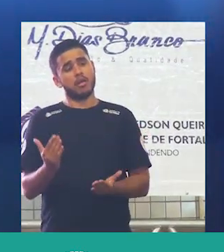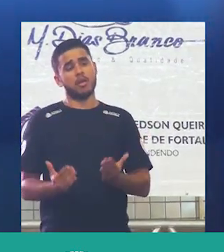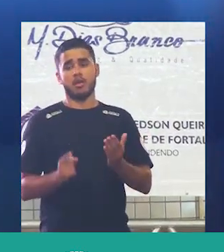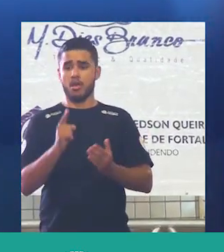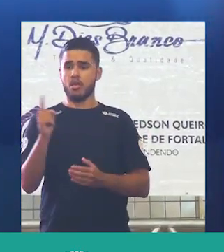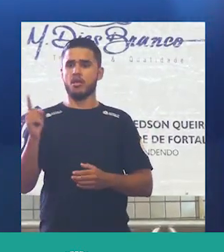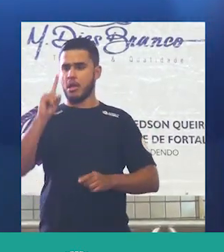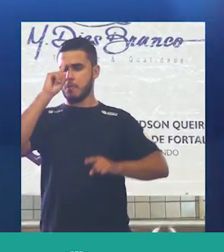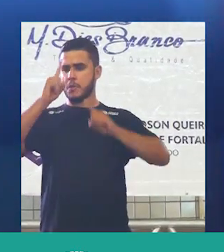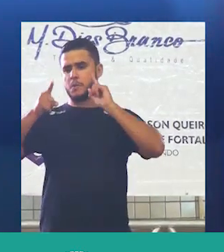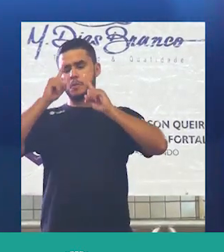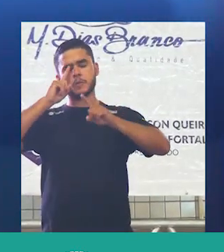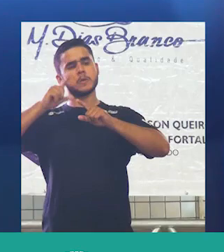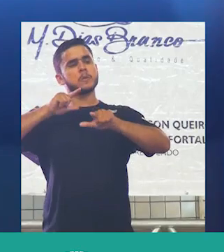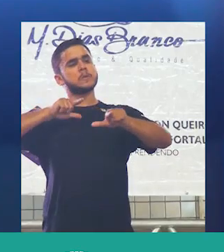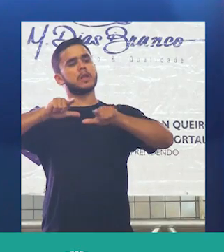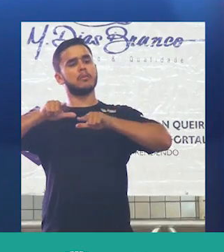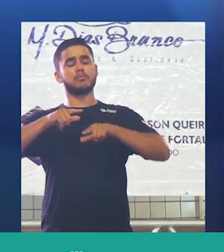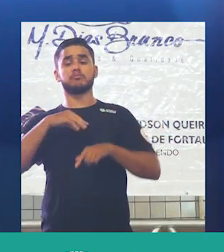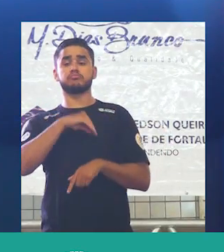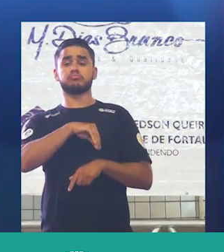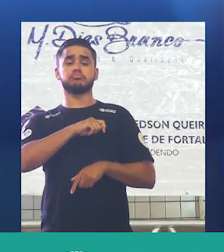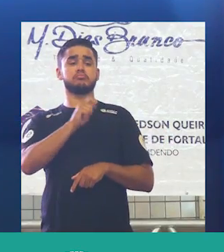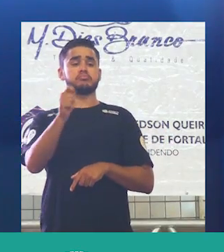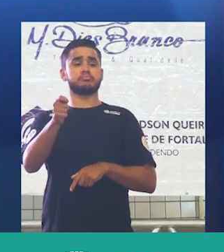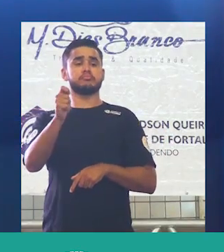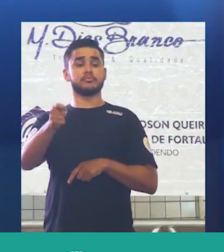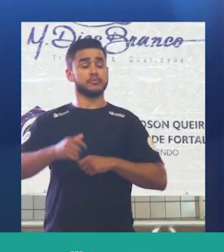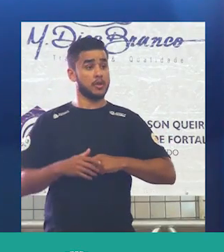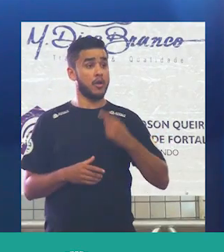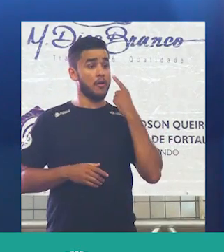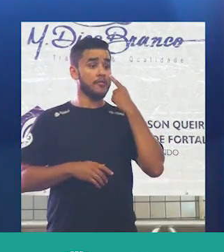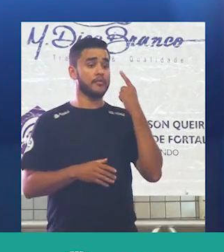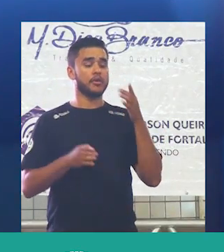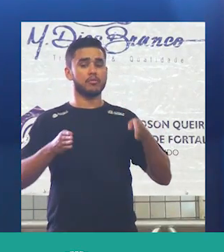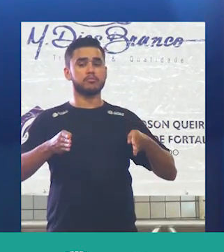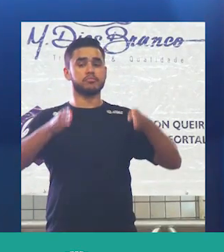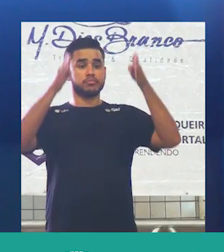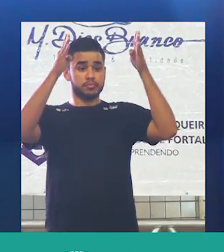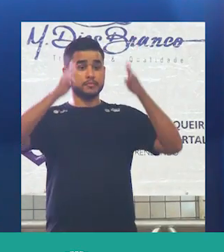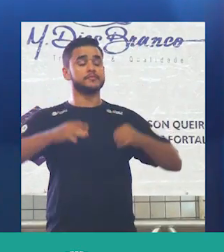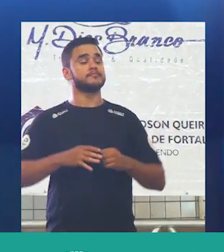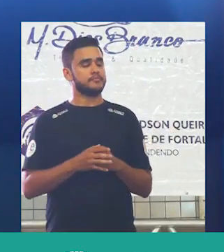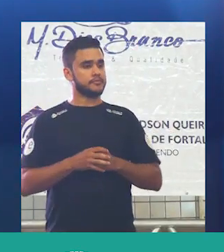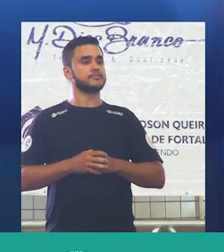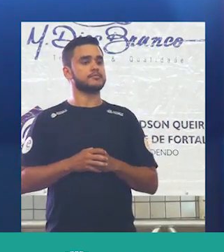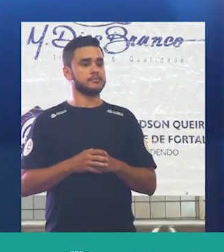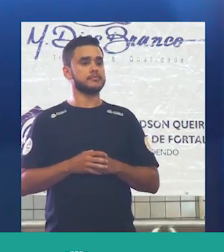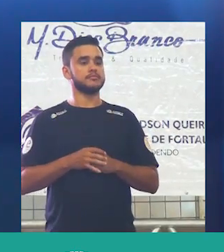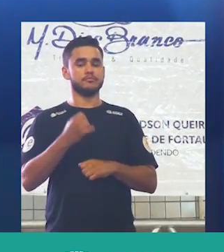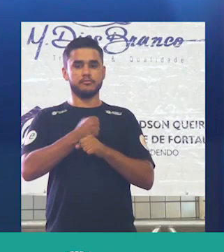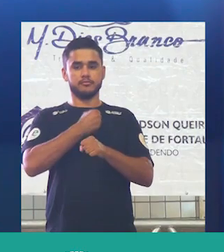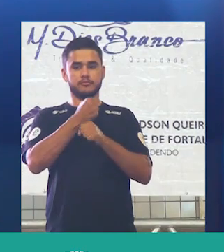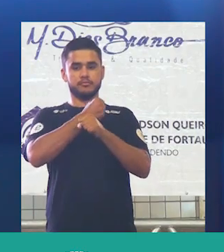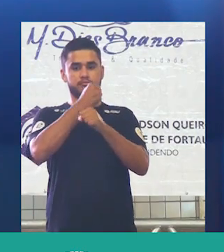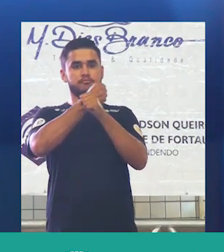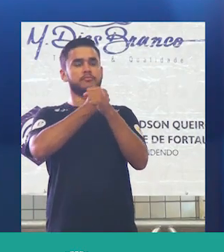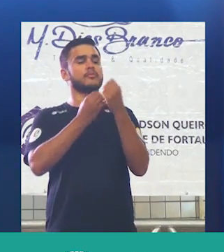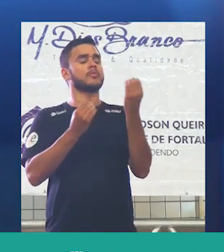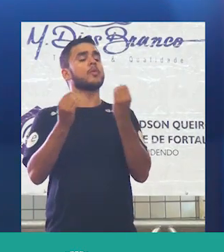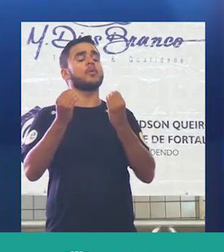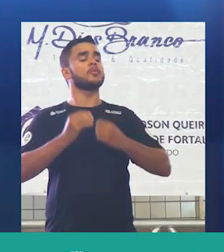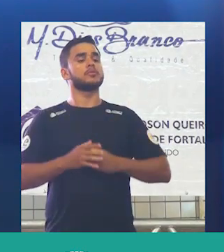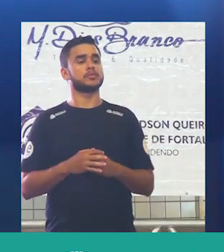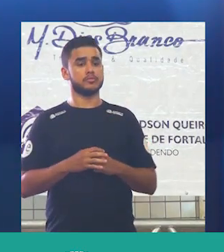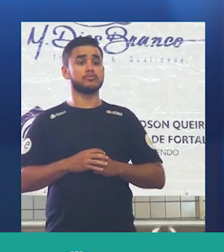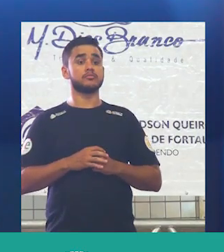doméstica como escravo. Olha os apartamentos. Olhe num apartamento quando ele vai ser construído. Quais